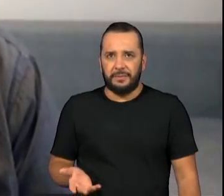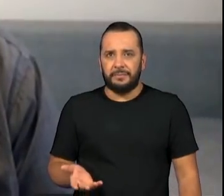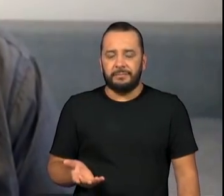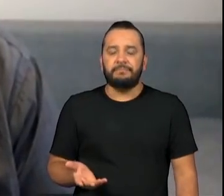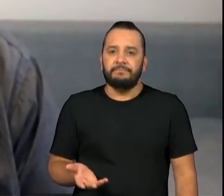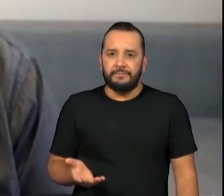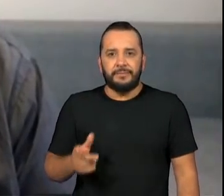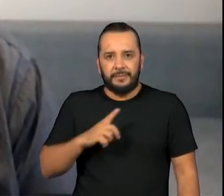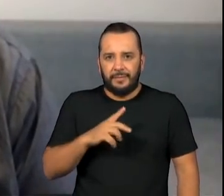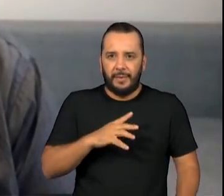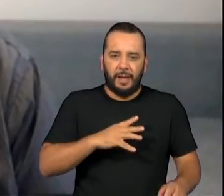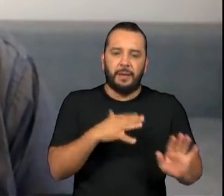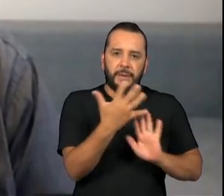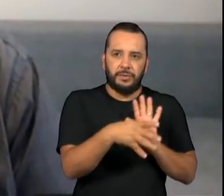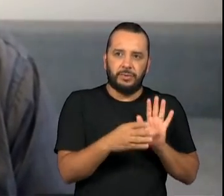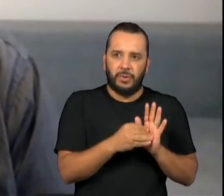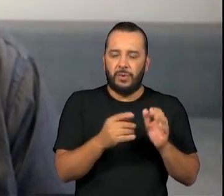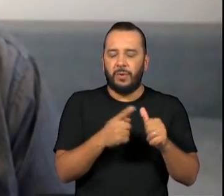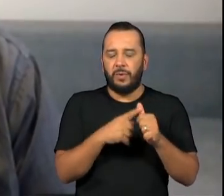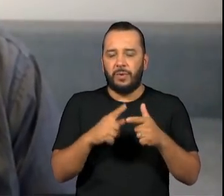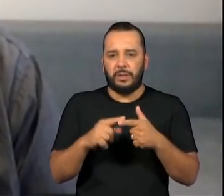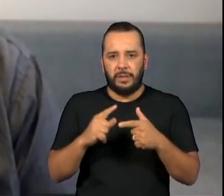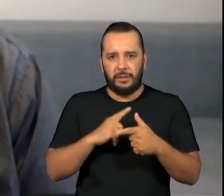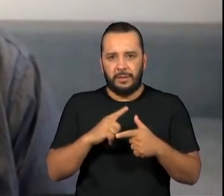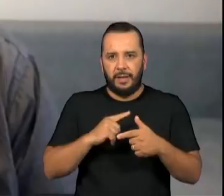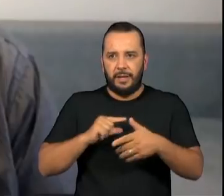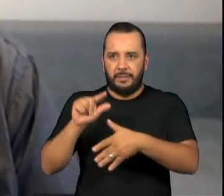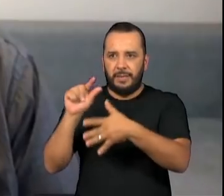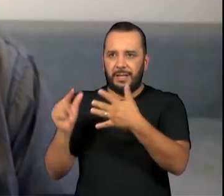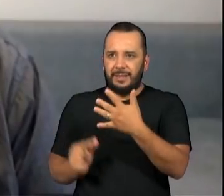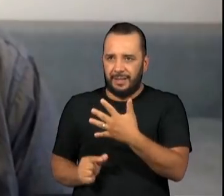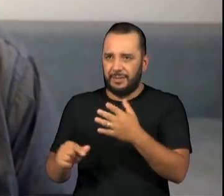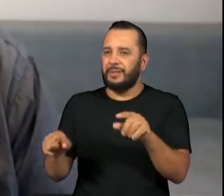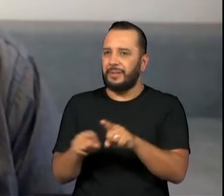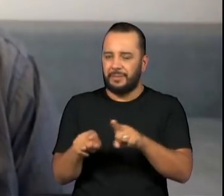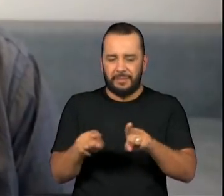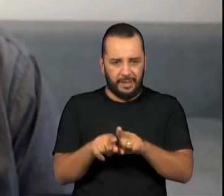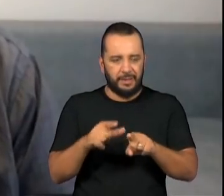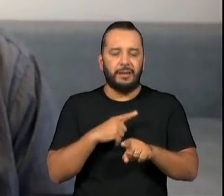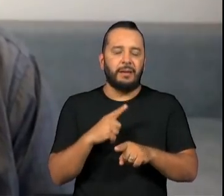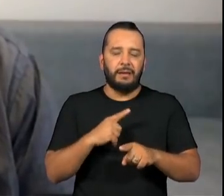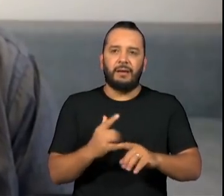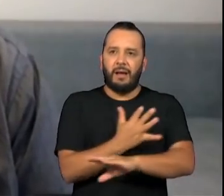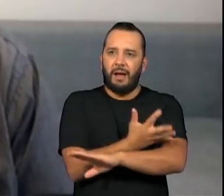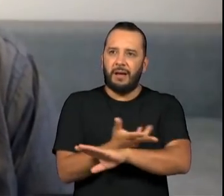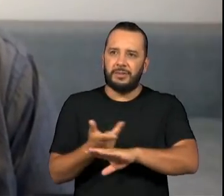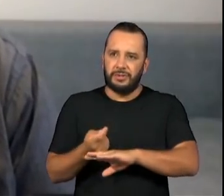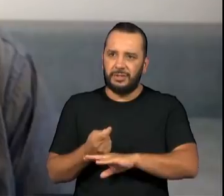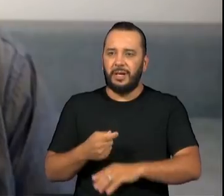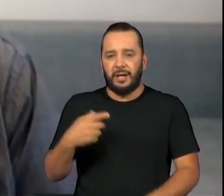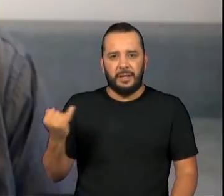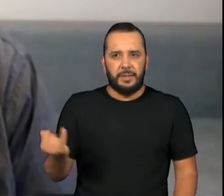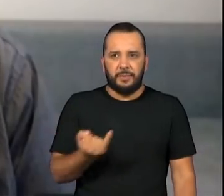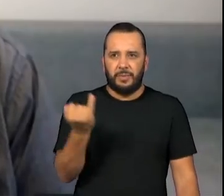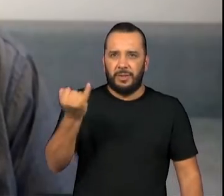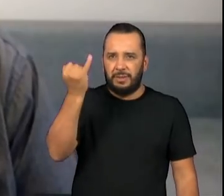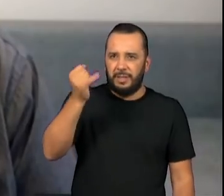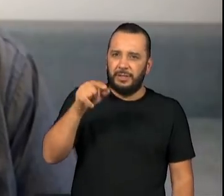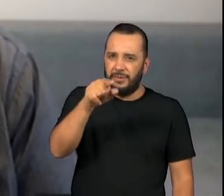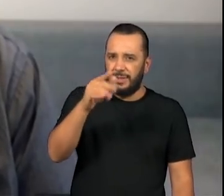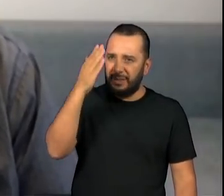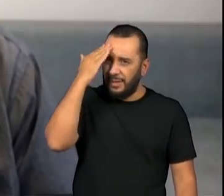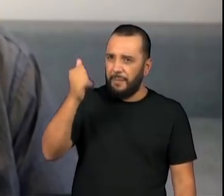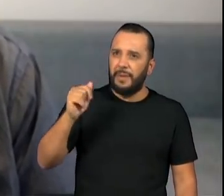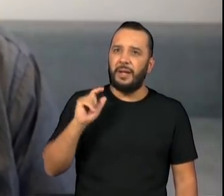temos a Amazônia, nós temos Mata Atlântica, nós temos também Caatinga. Então, é importante saber